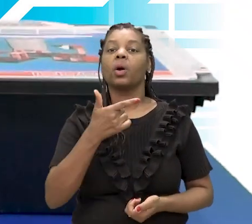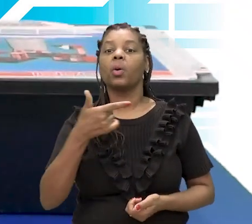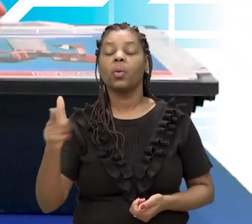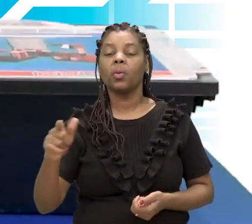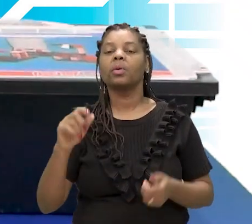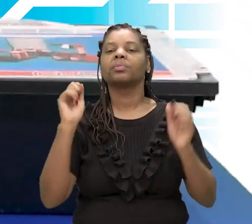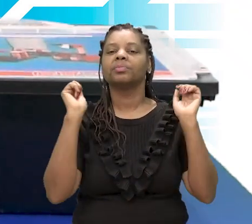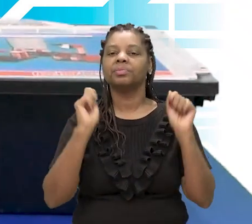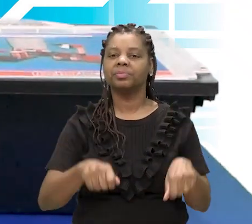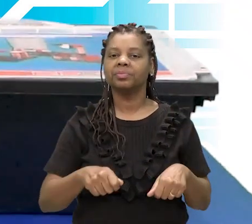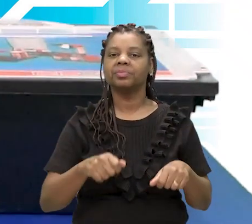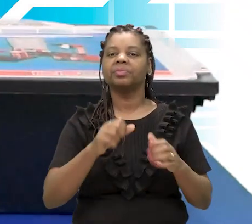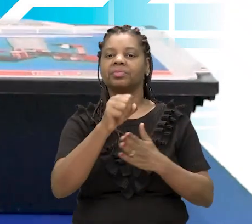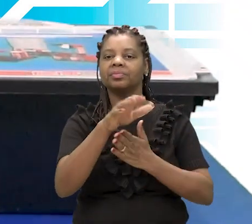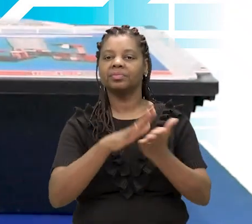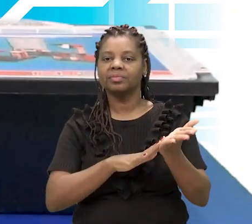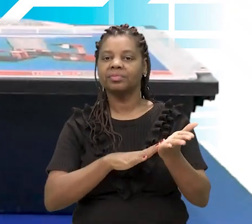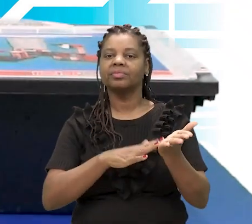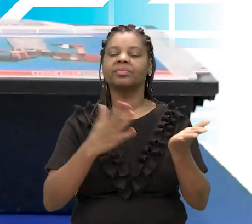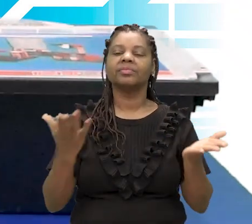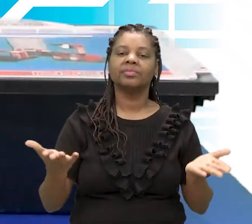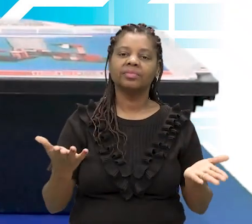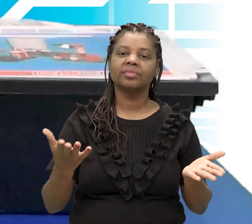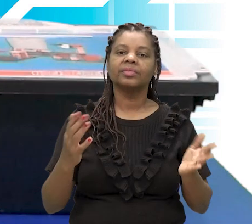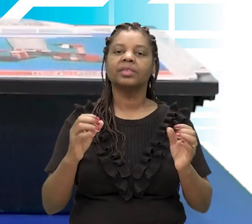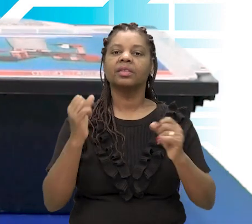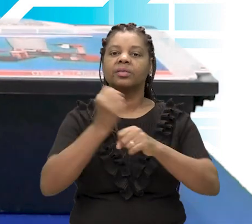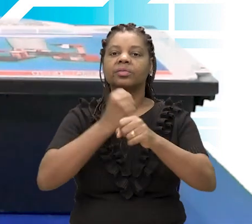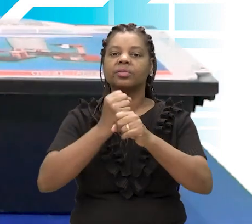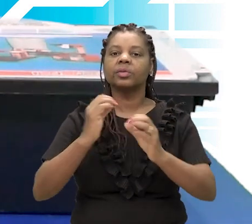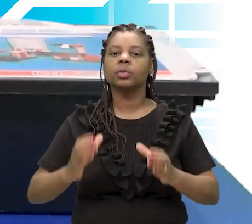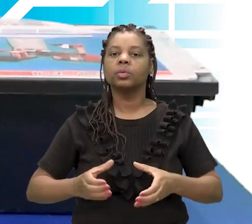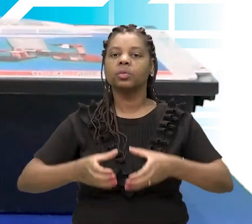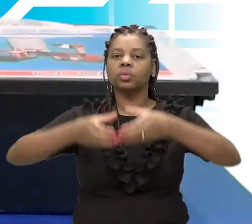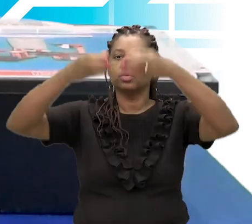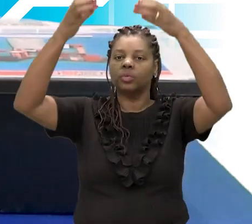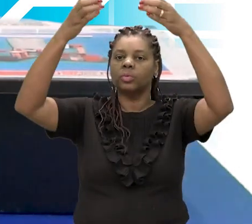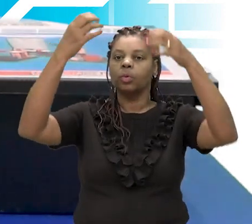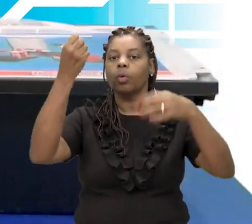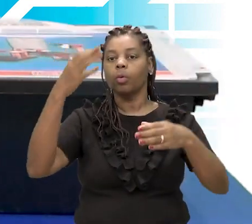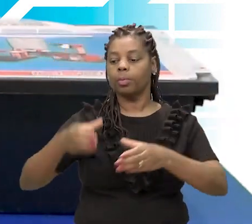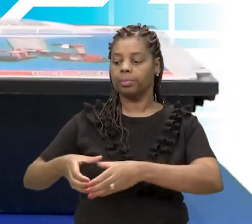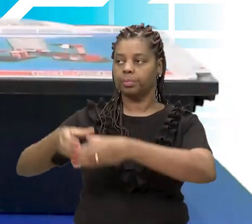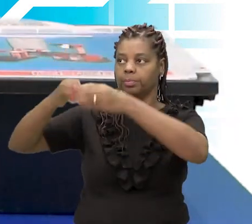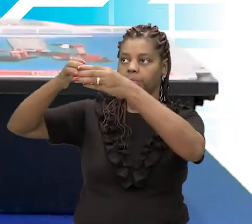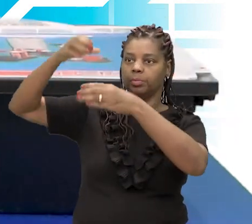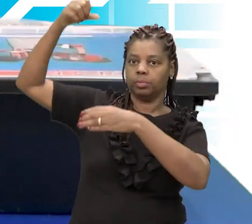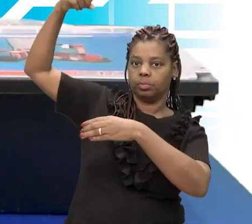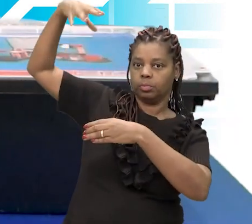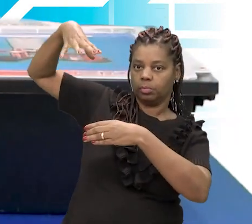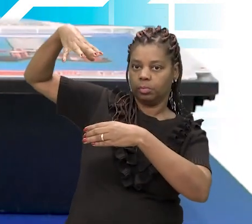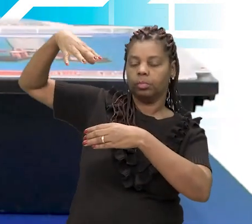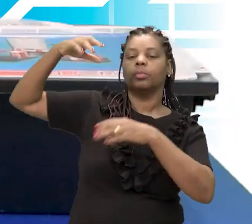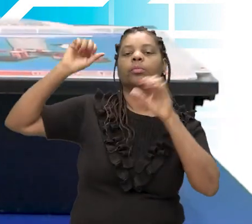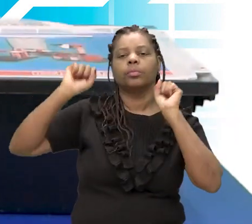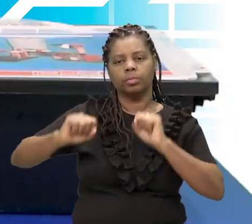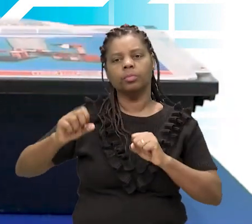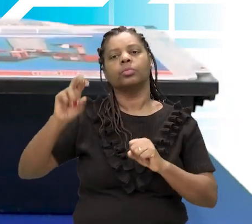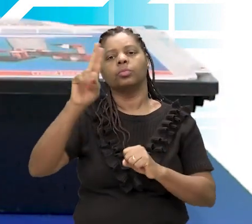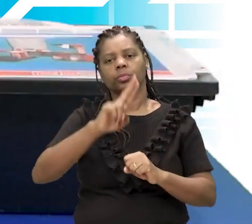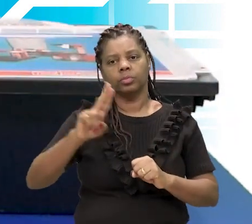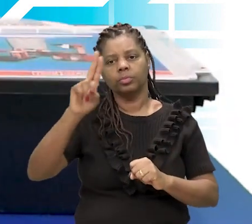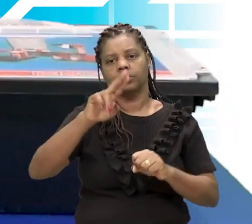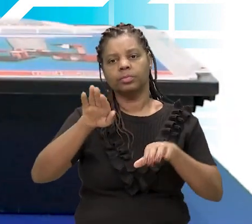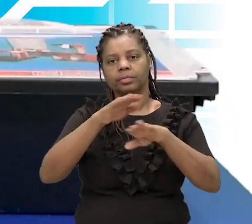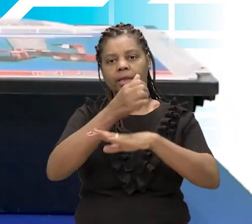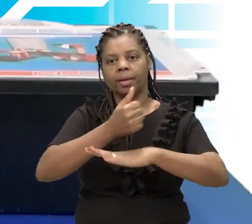bem bonita com ela. Uma outra possibilidade seria, por exemplo, a construção de uma torre ou de um poste de iluminação, e nós podemos